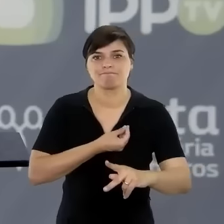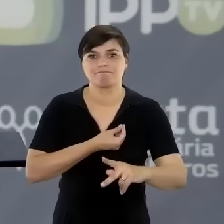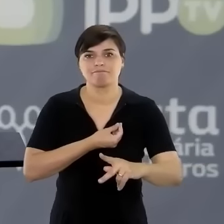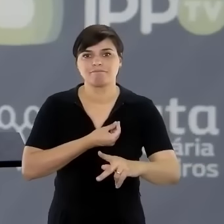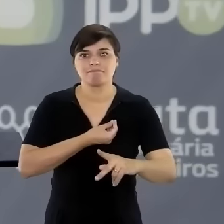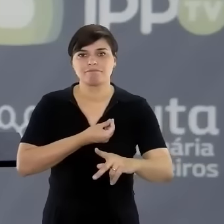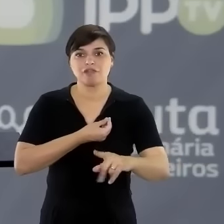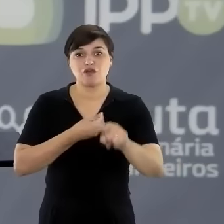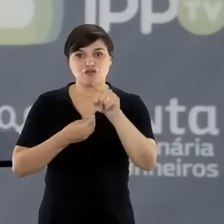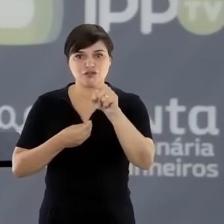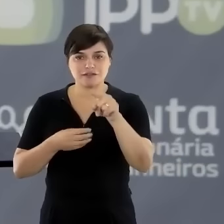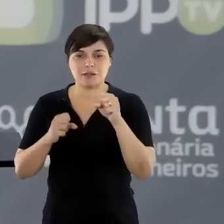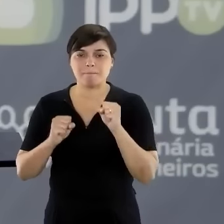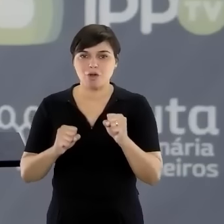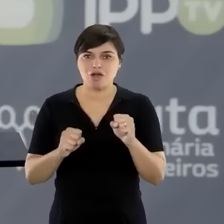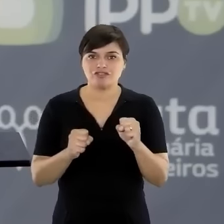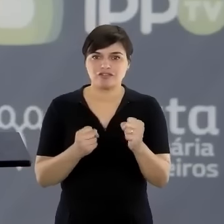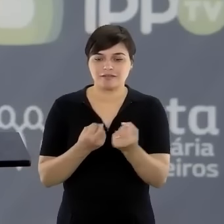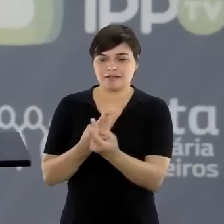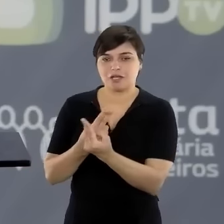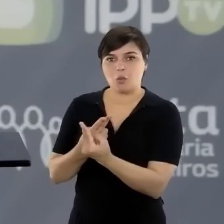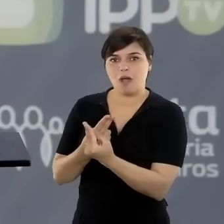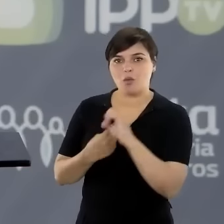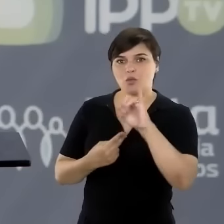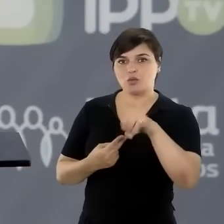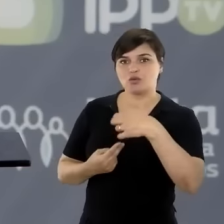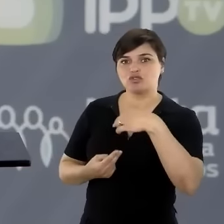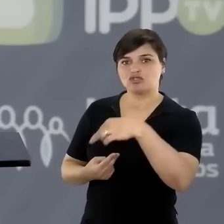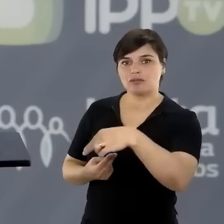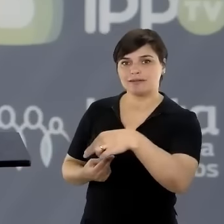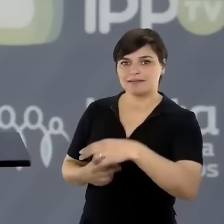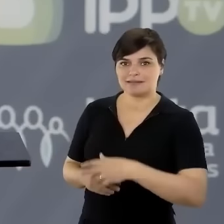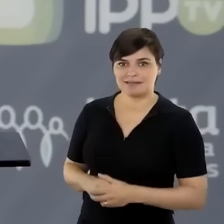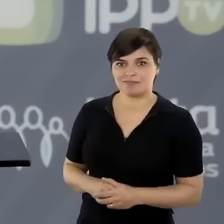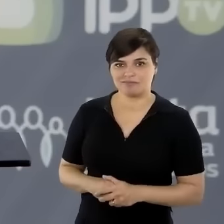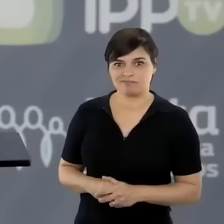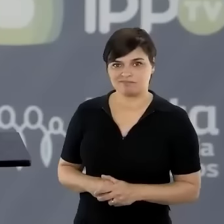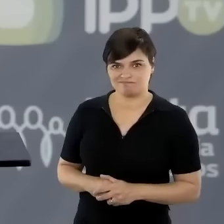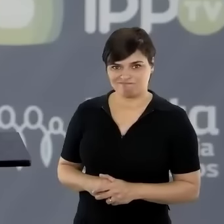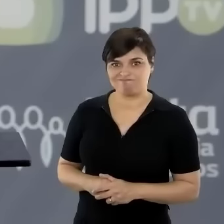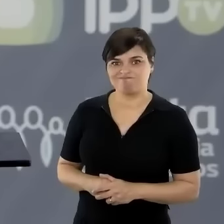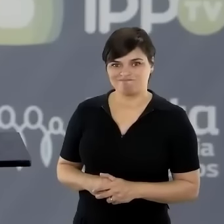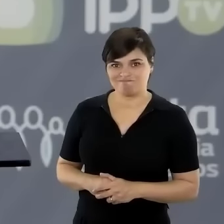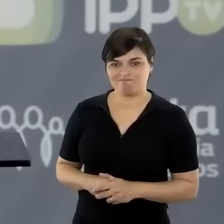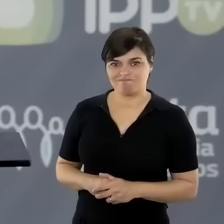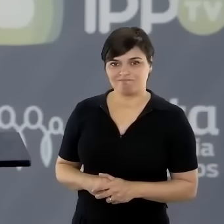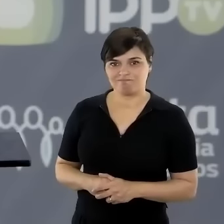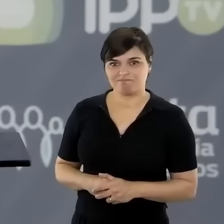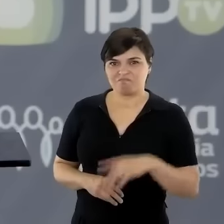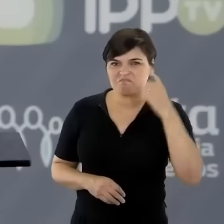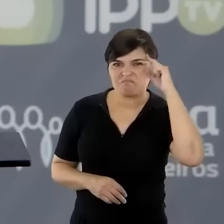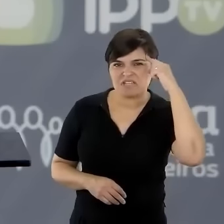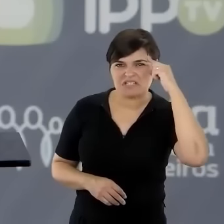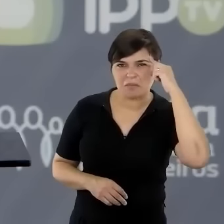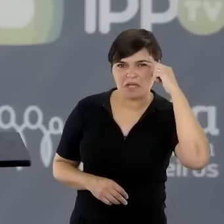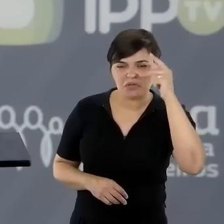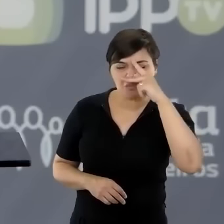peito Nós moramos debaixo da pele de Jonas o sangue de Jonas corre em nossas veias